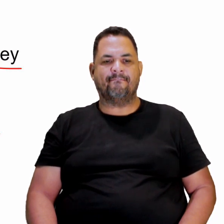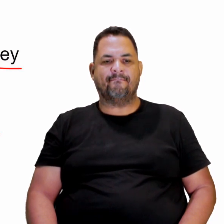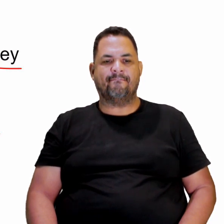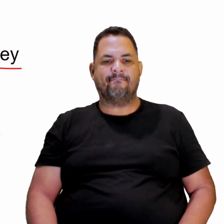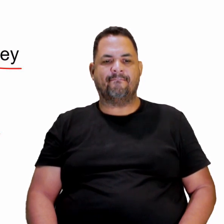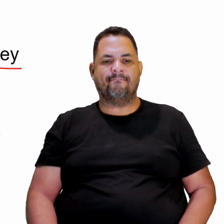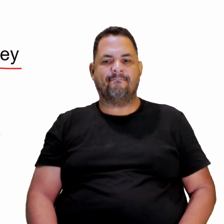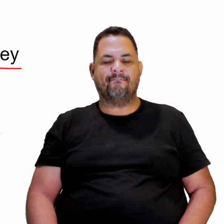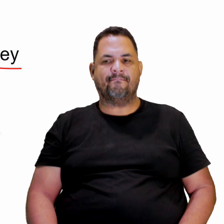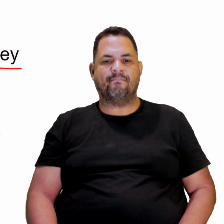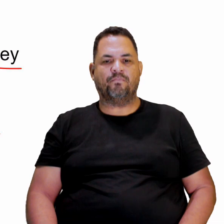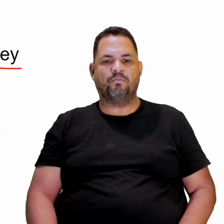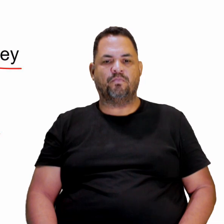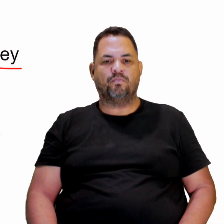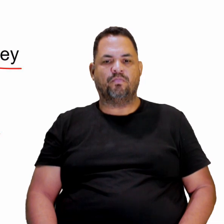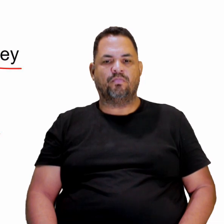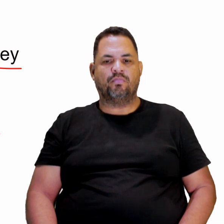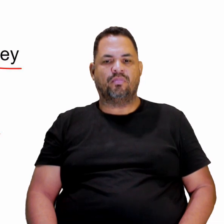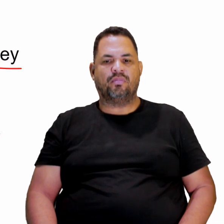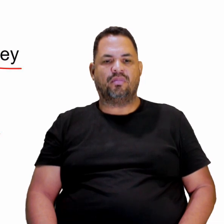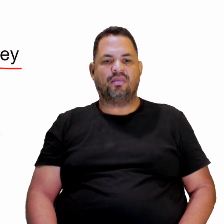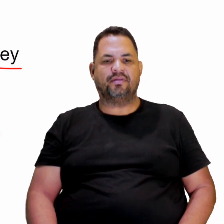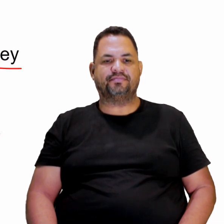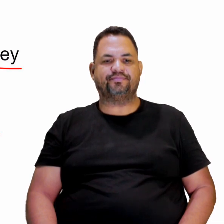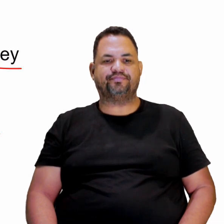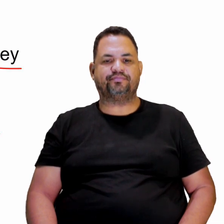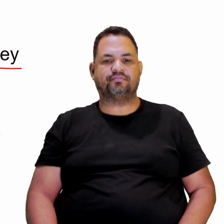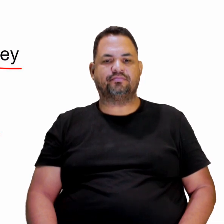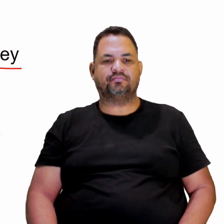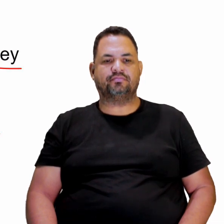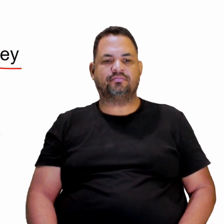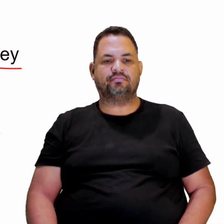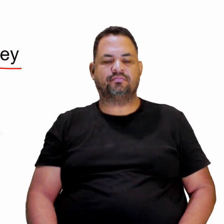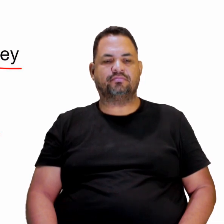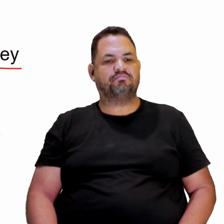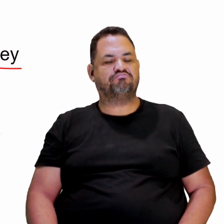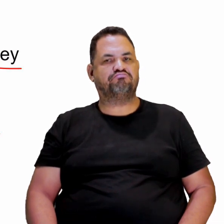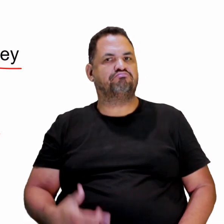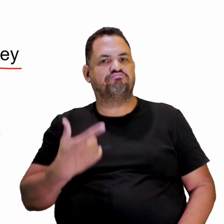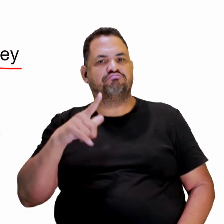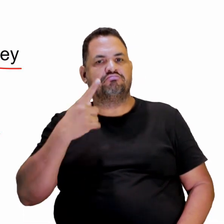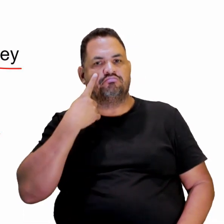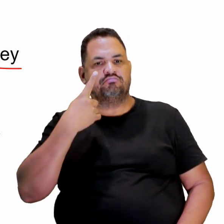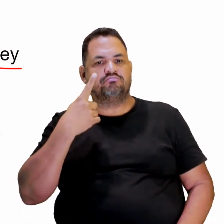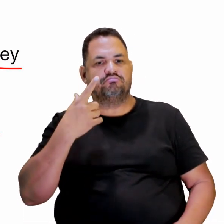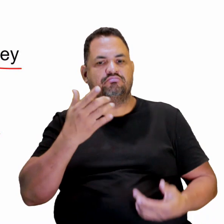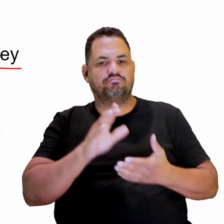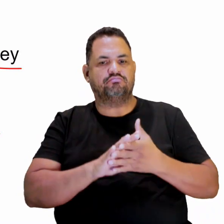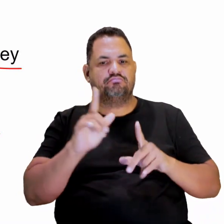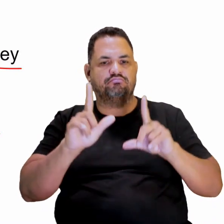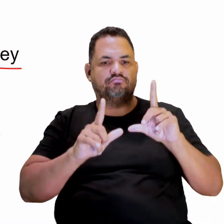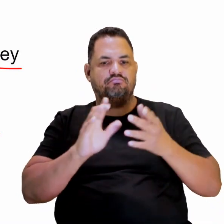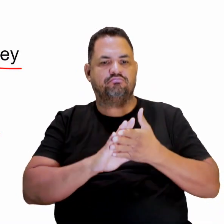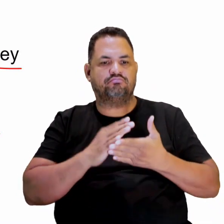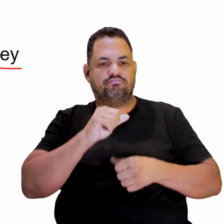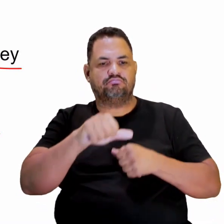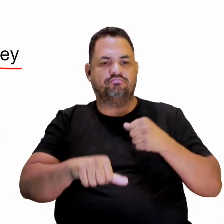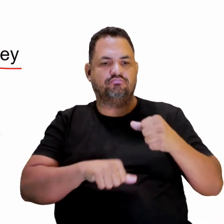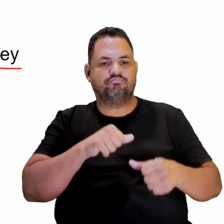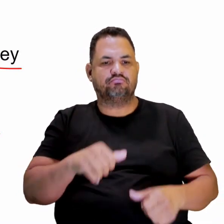decided to change his seat. Ou seja, o Peter que não conseguia ver a tela decidiu trocar o lugar